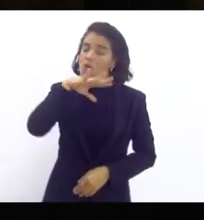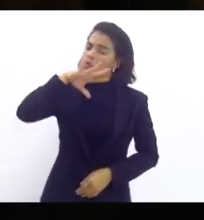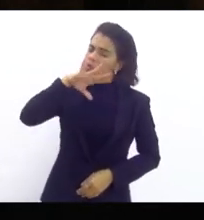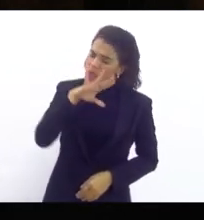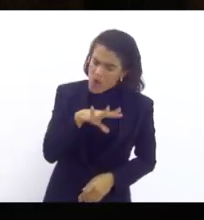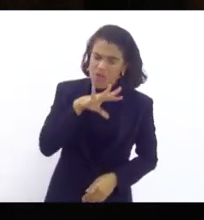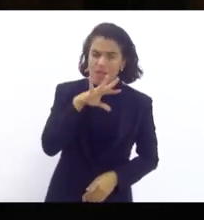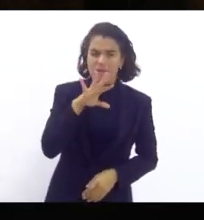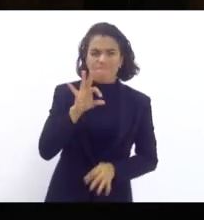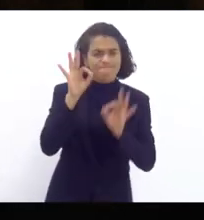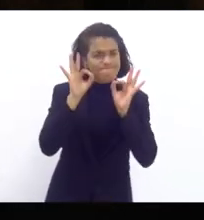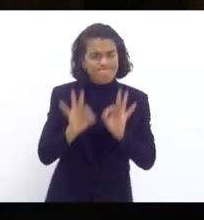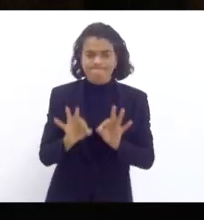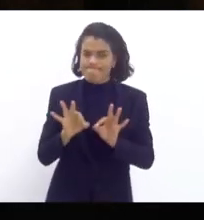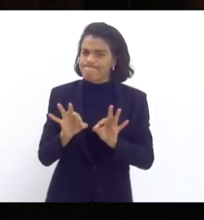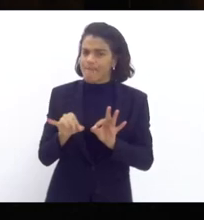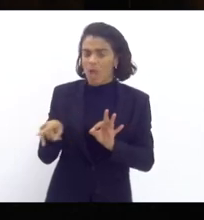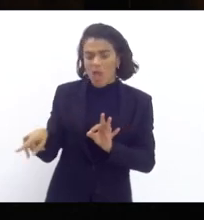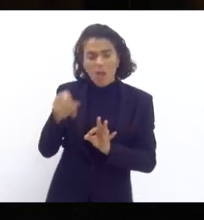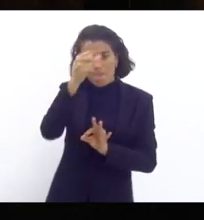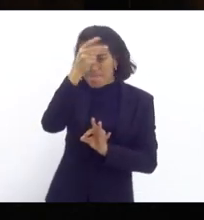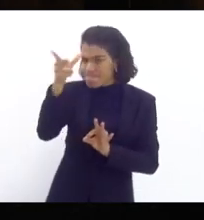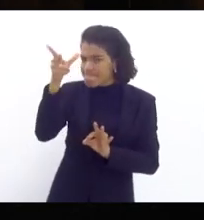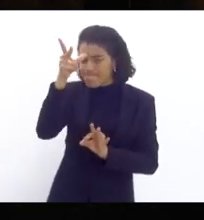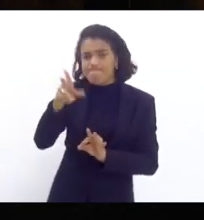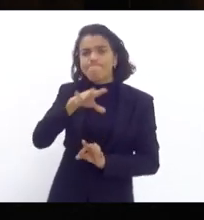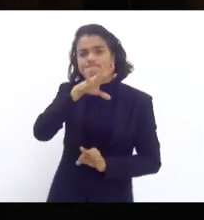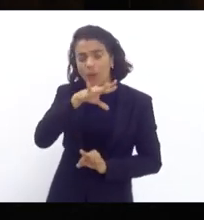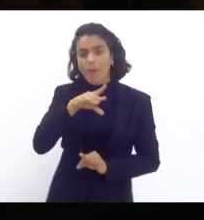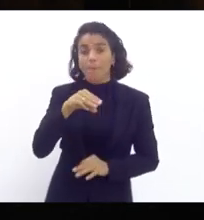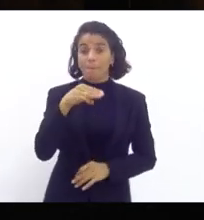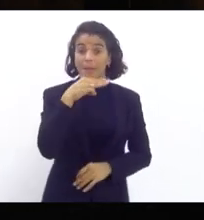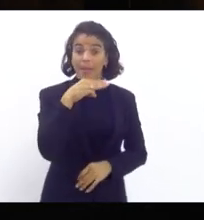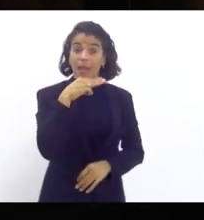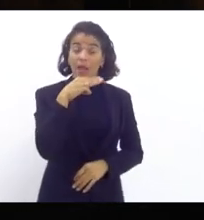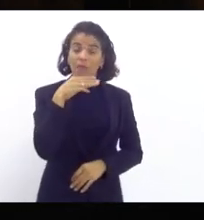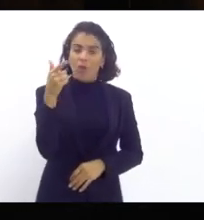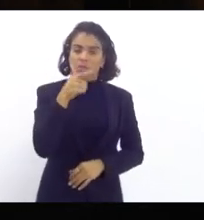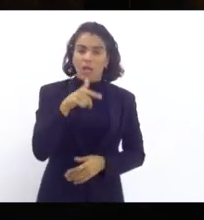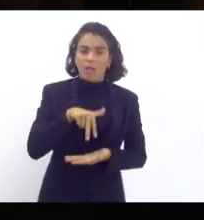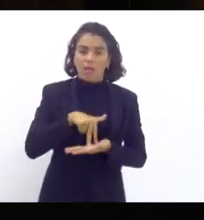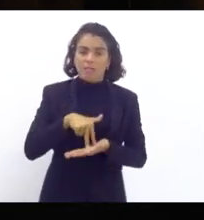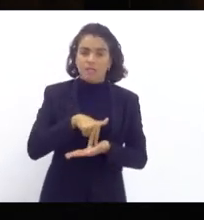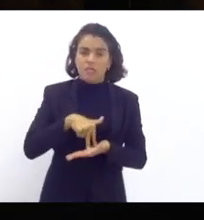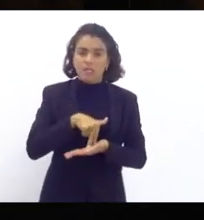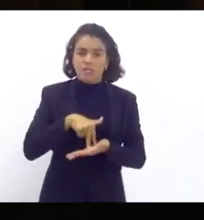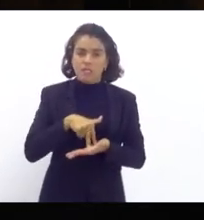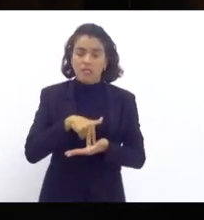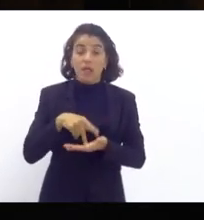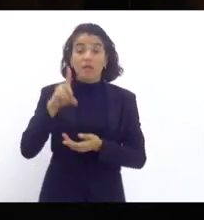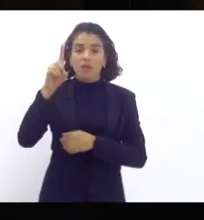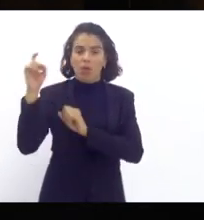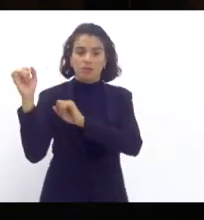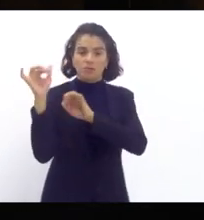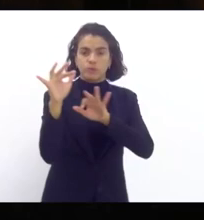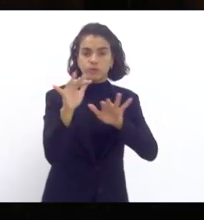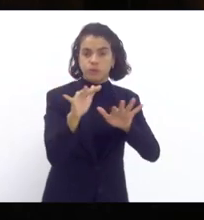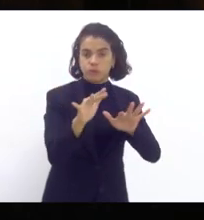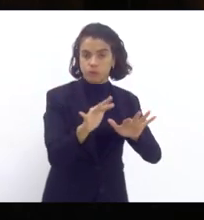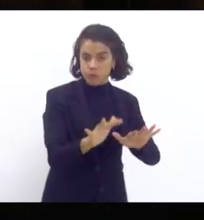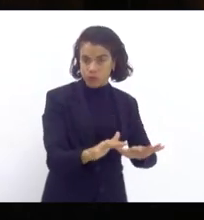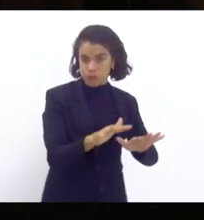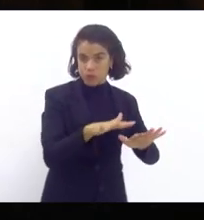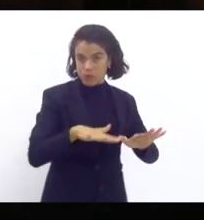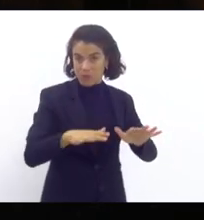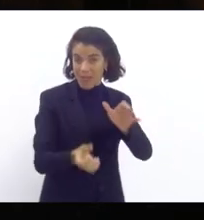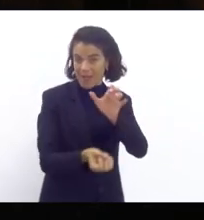muito ruim, um governo que o que faz Mangaratiba hoje se sustentar foi a bênção que Deus fez na